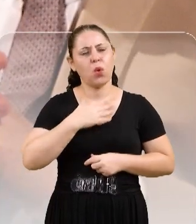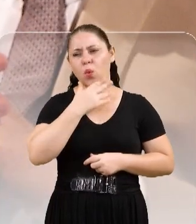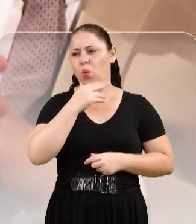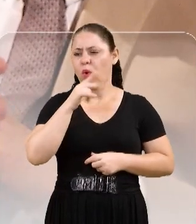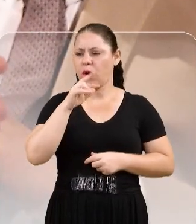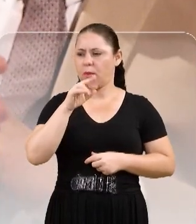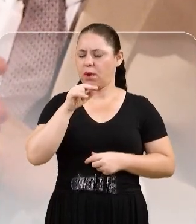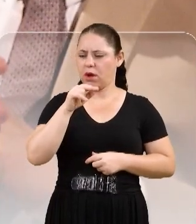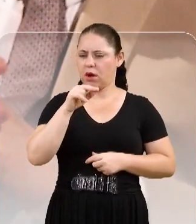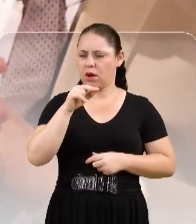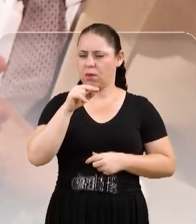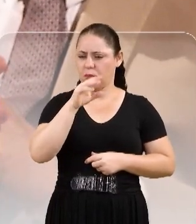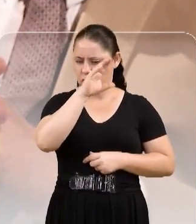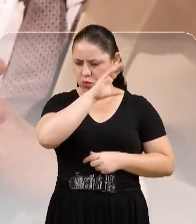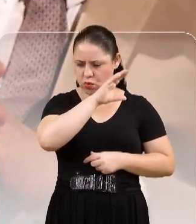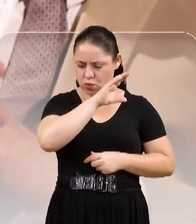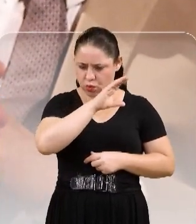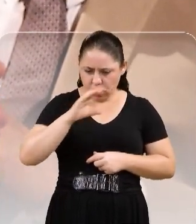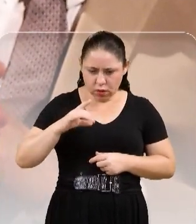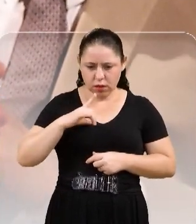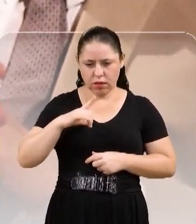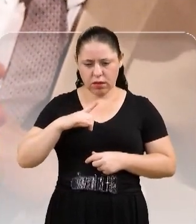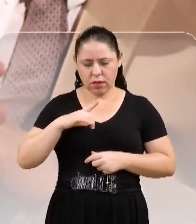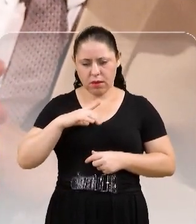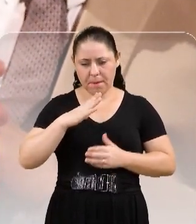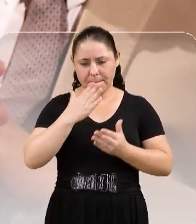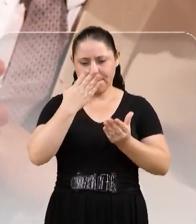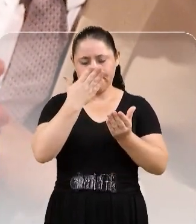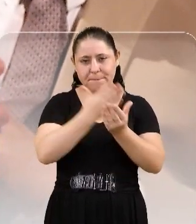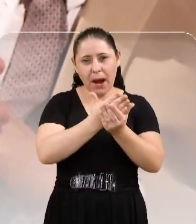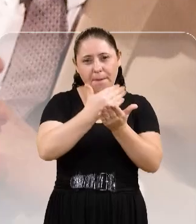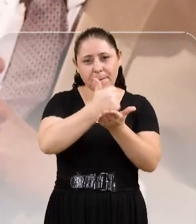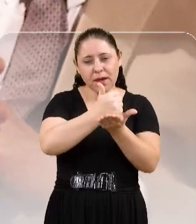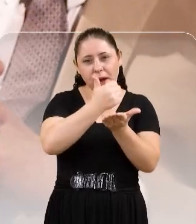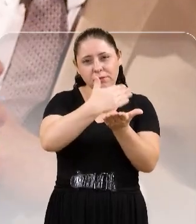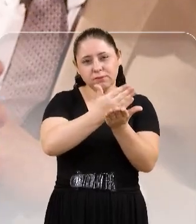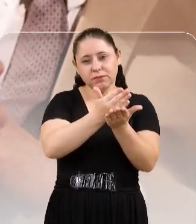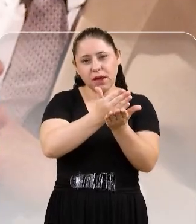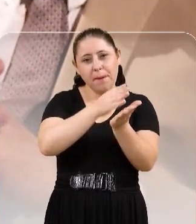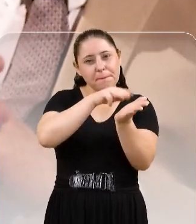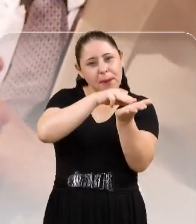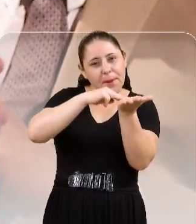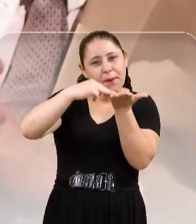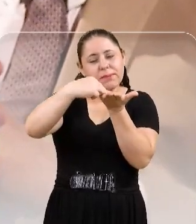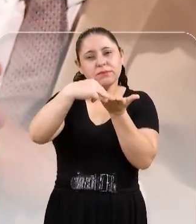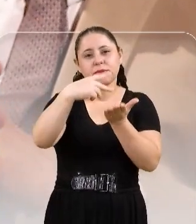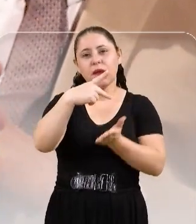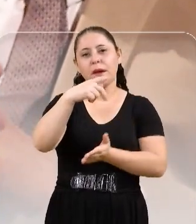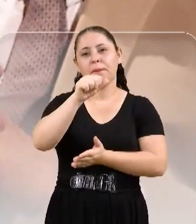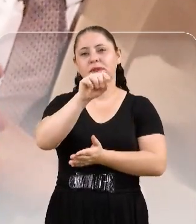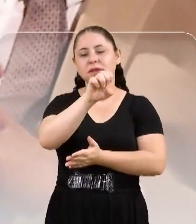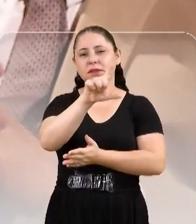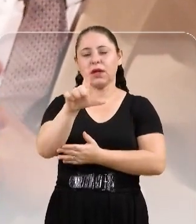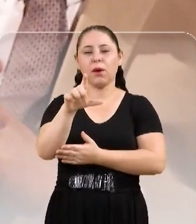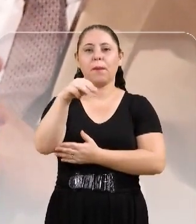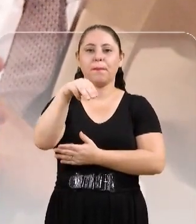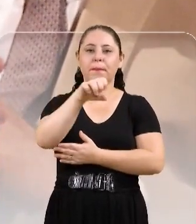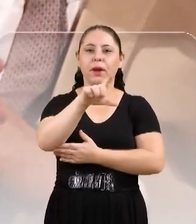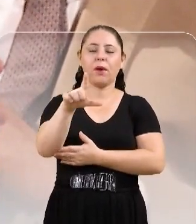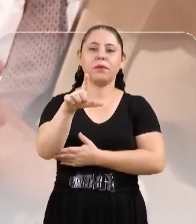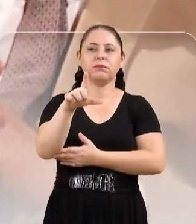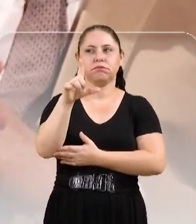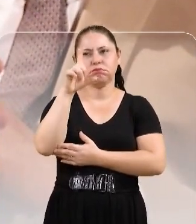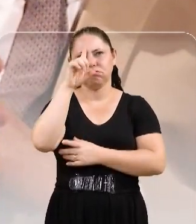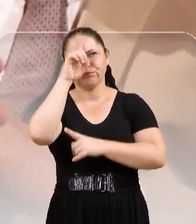meu irmão e o meu cunhado montaram aqui o Pastel Mel. Eu lembro. Você lembra? Lembro, meus pais me levavam muito